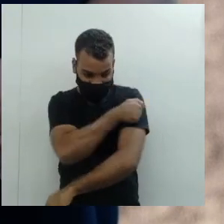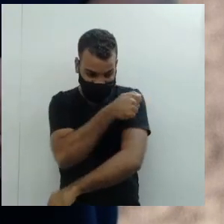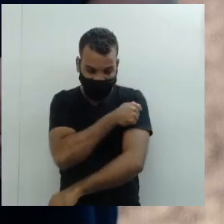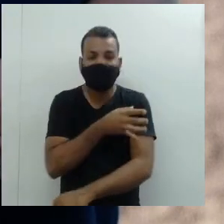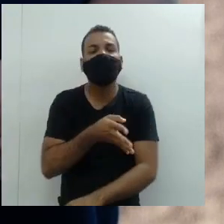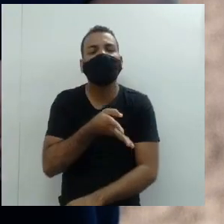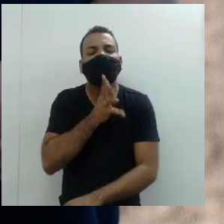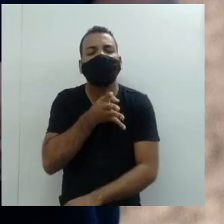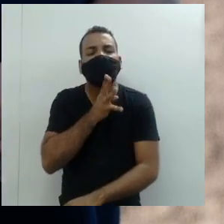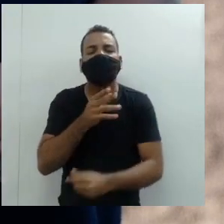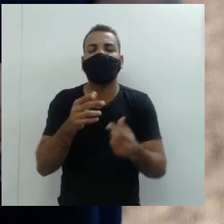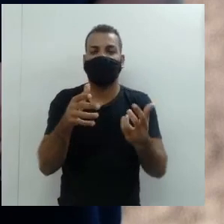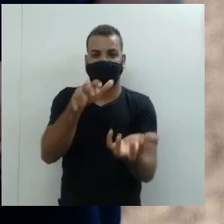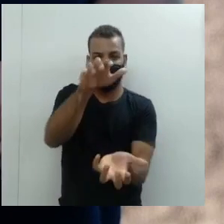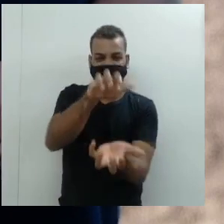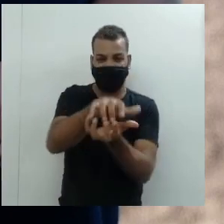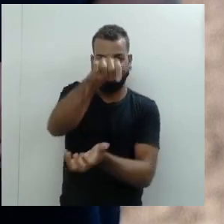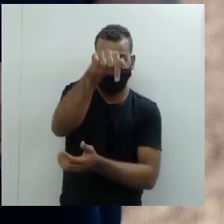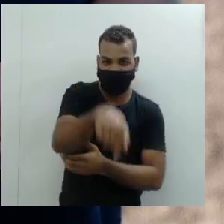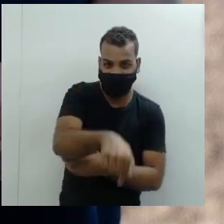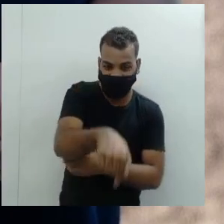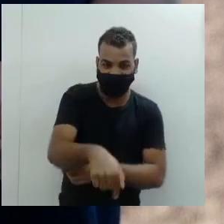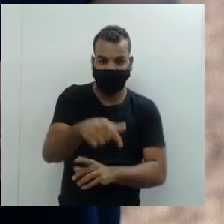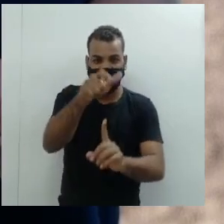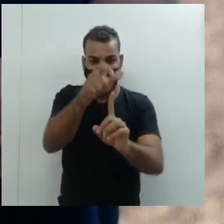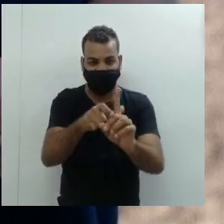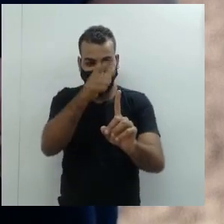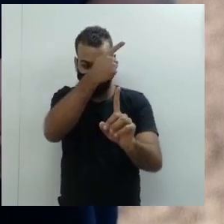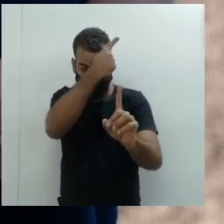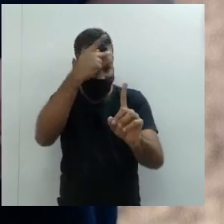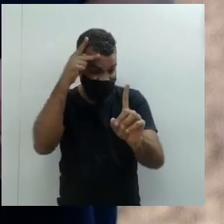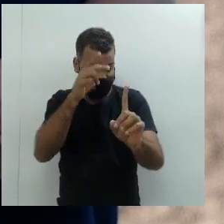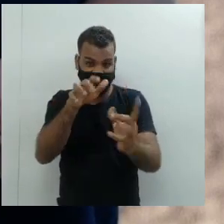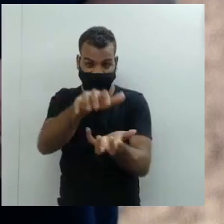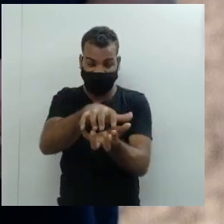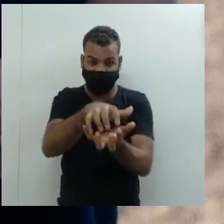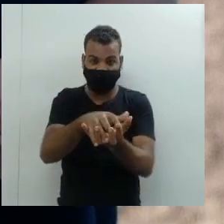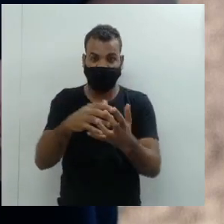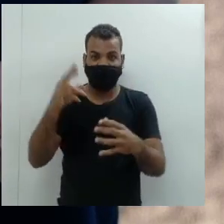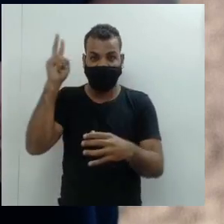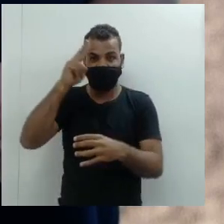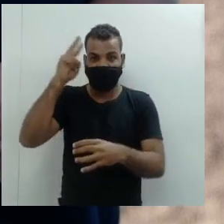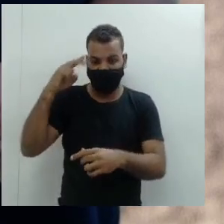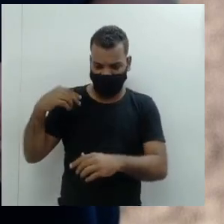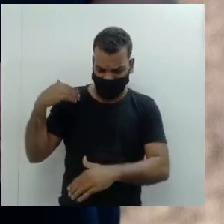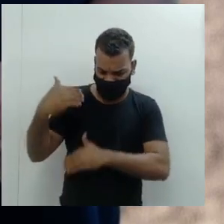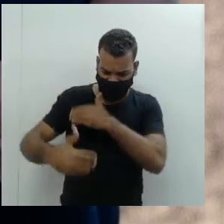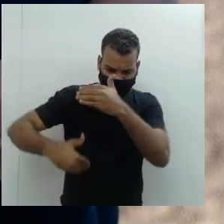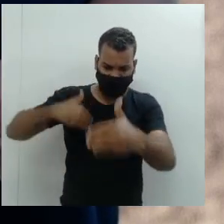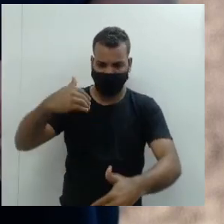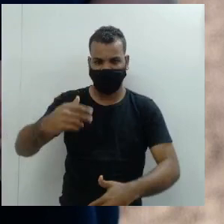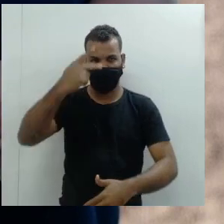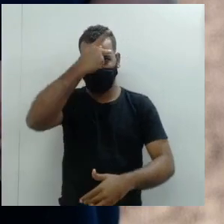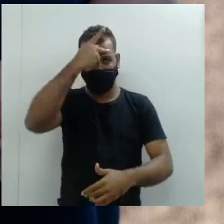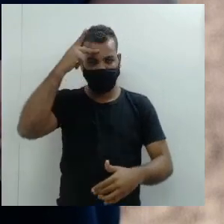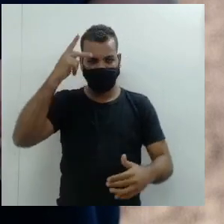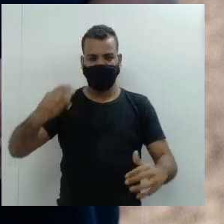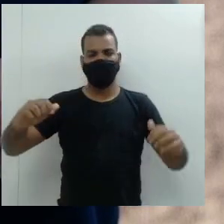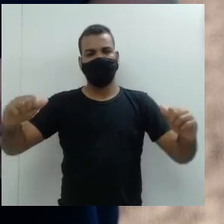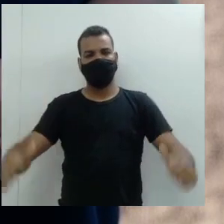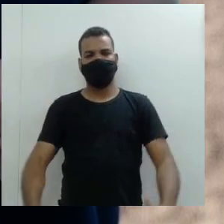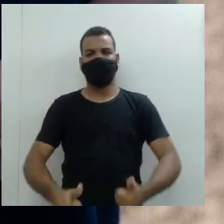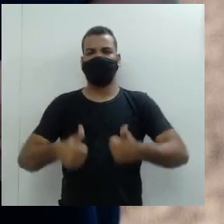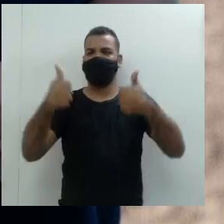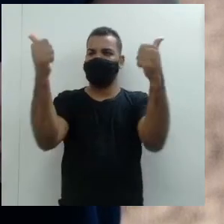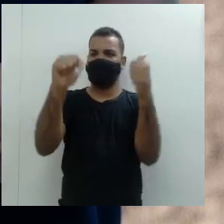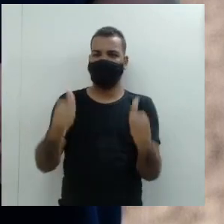Os grandes pernambucanos, aqueles que fizeram e que fazem a história. Pernambucanos, pessoas, bens materiais